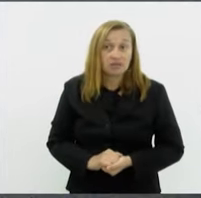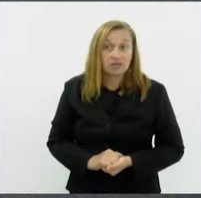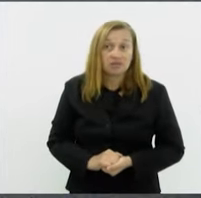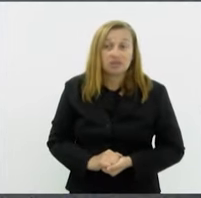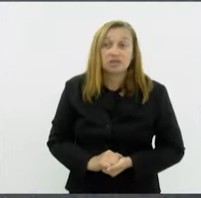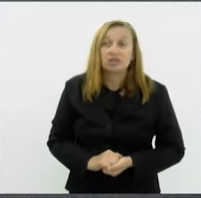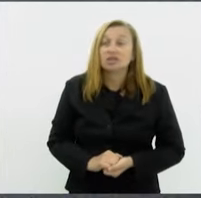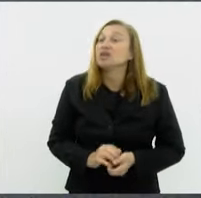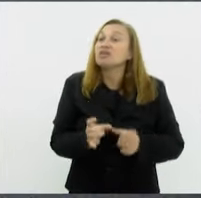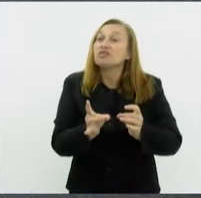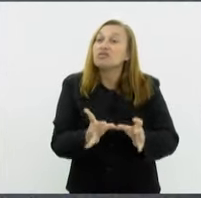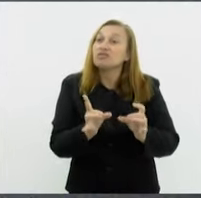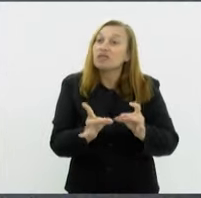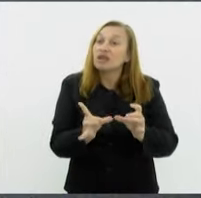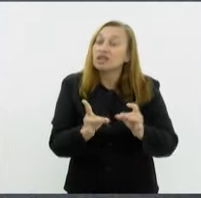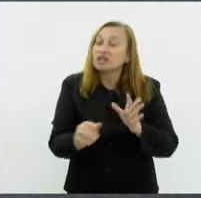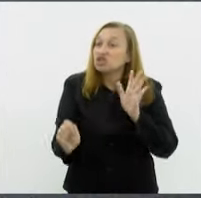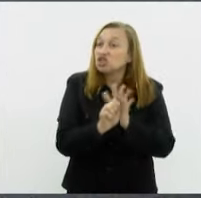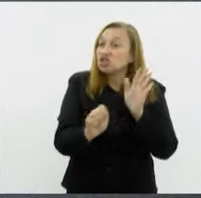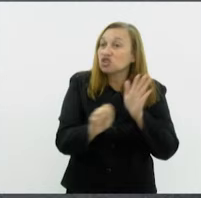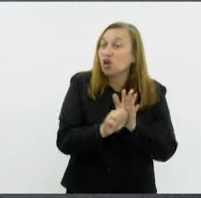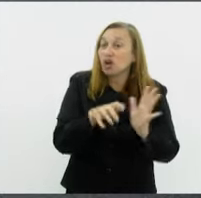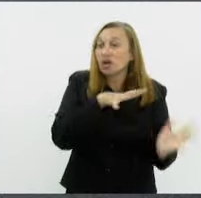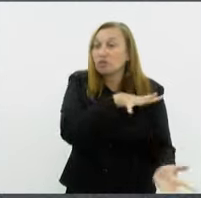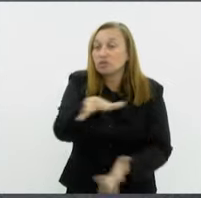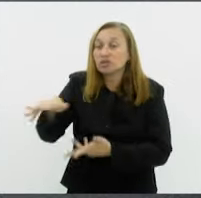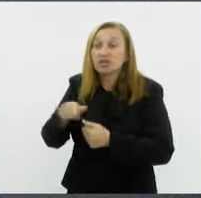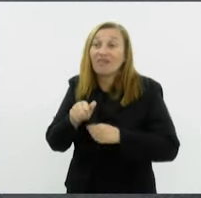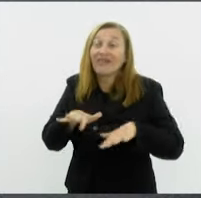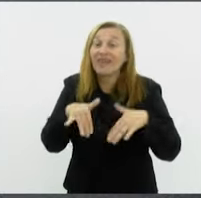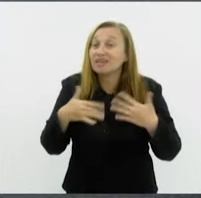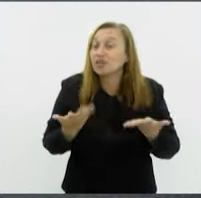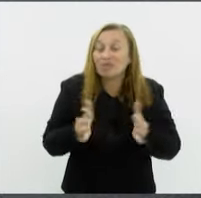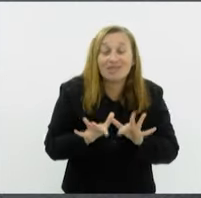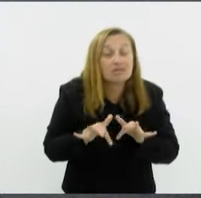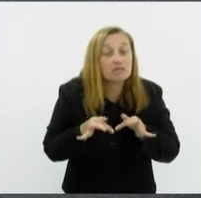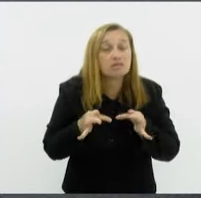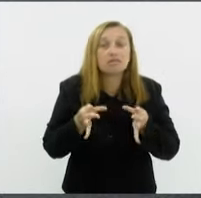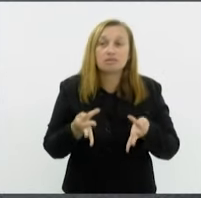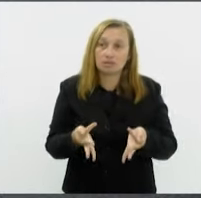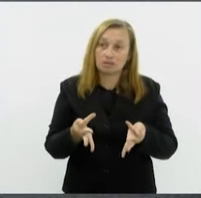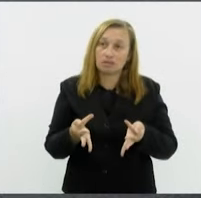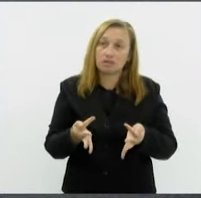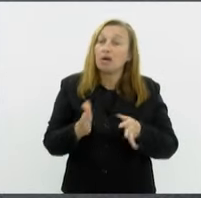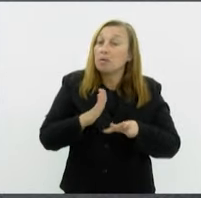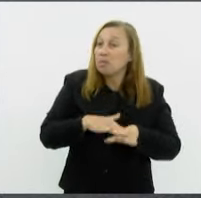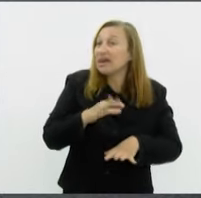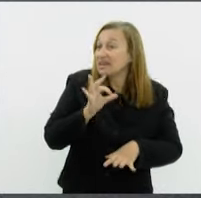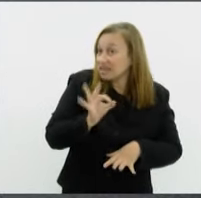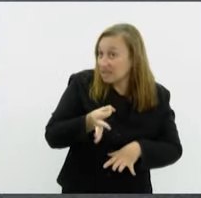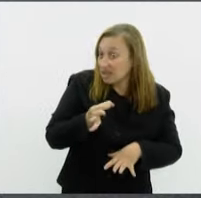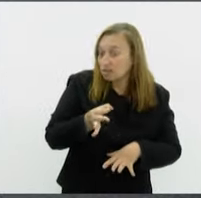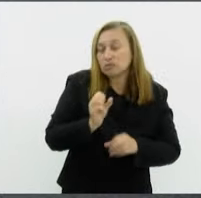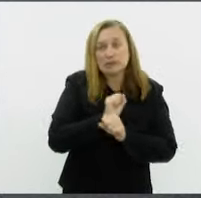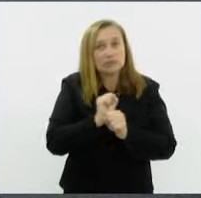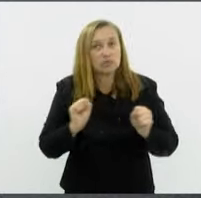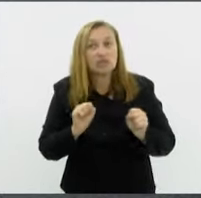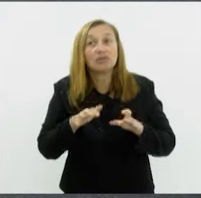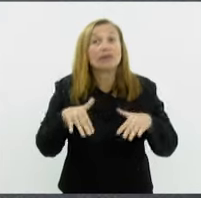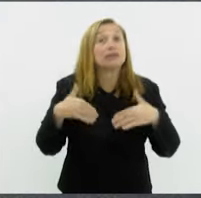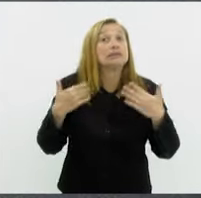tráfico internacional de drogas. Então, para ser simples, mais evidente que isso, impossível.